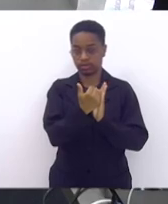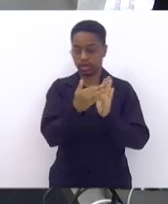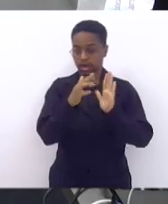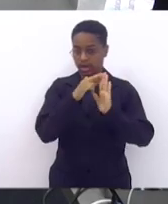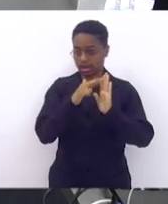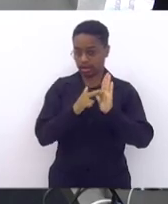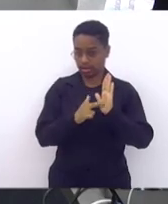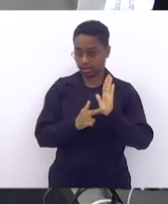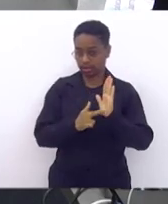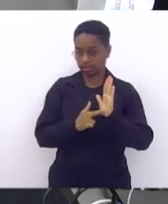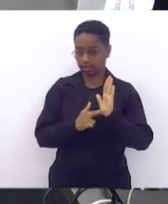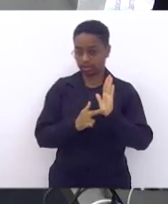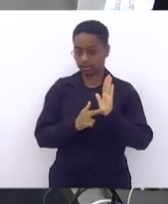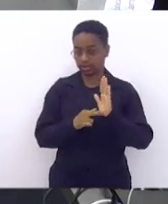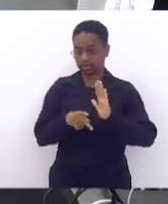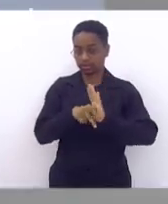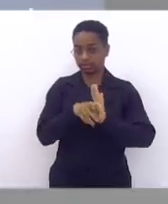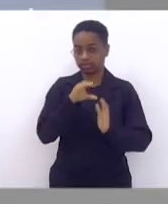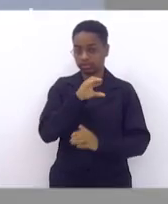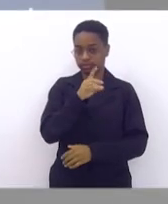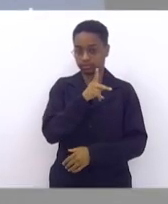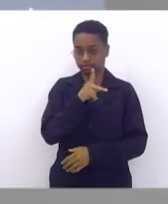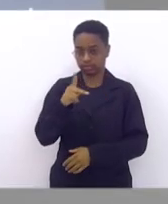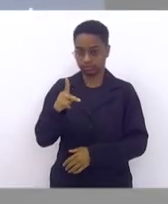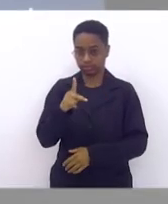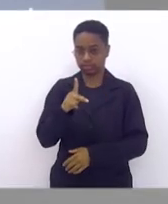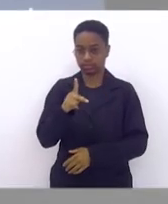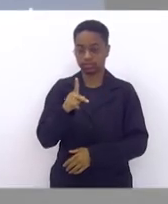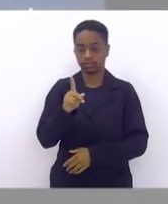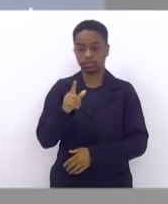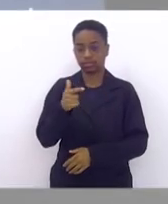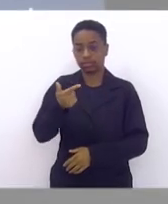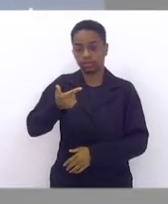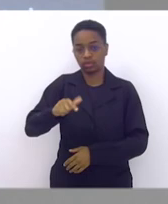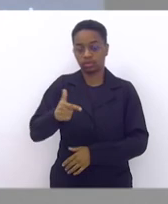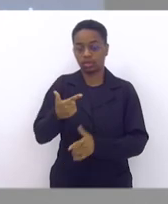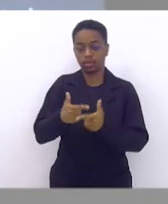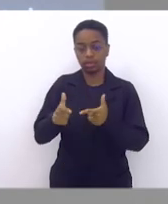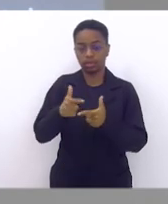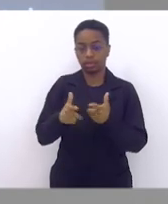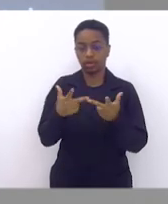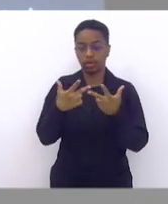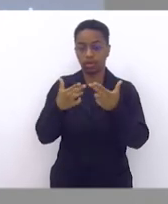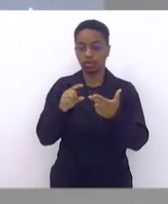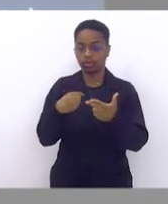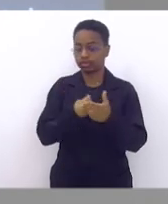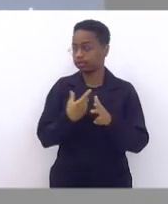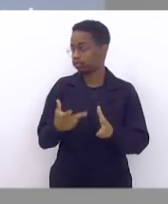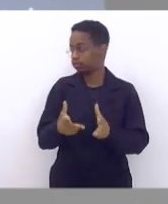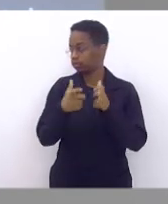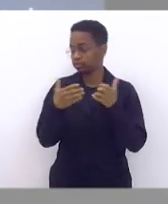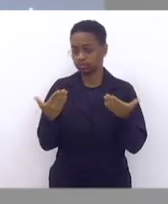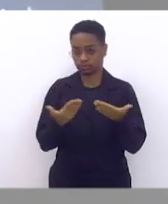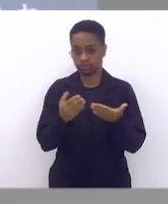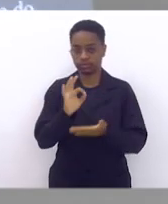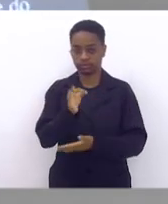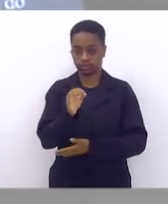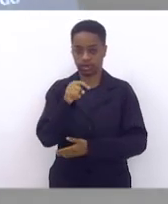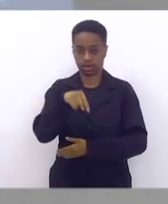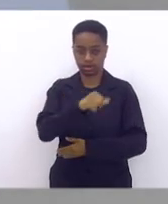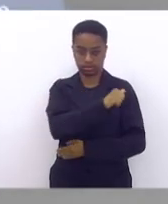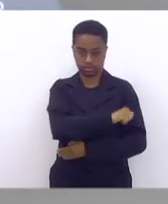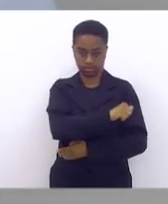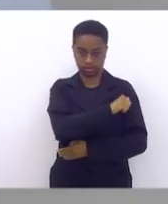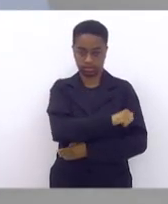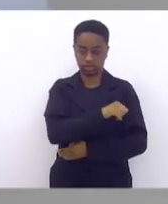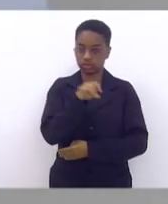critério, né, do CPP, nós não teríamos os problemas que nós vemos hoje, né, no Rio de Janeiro. Não só